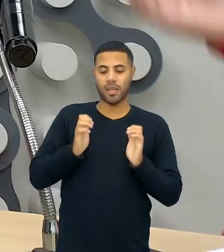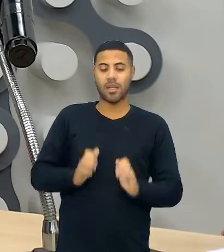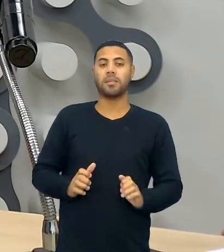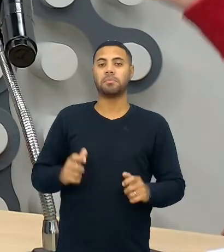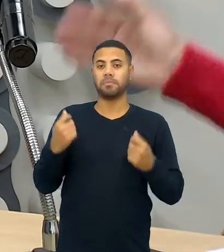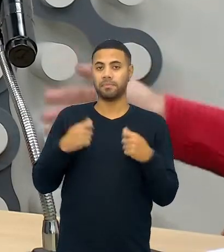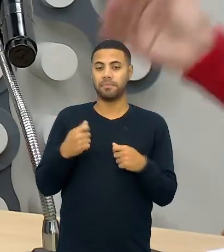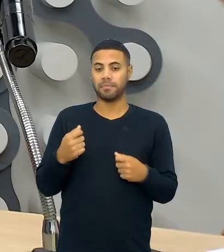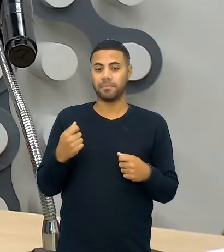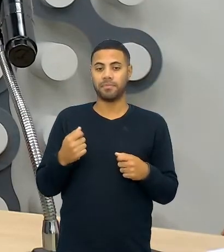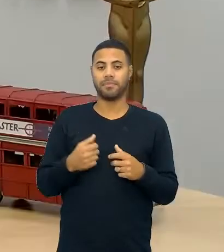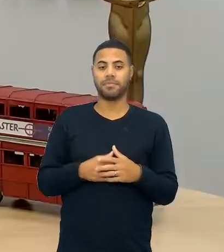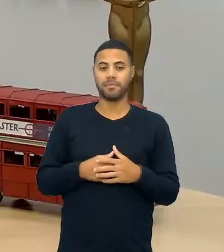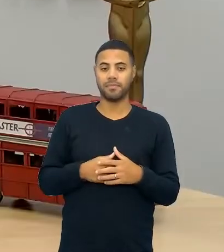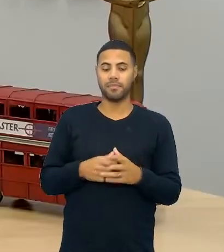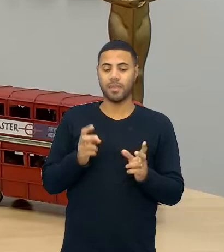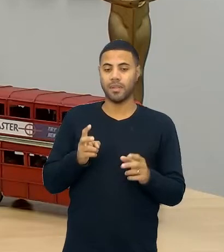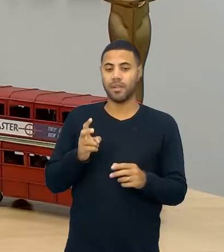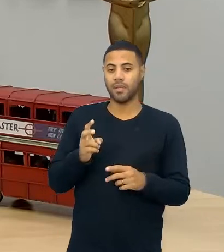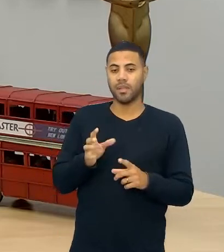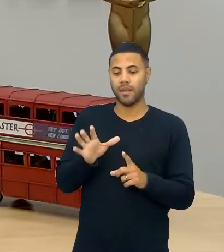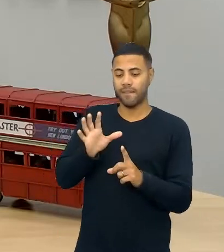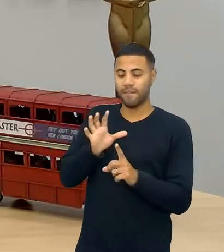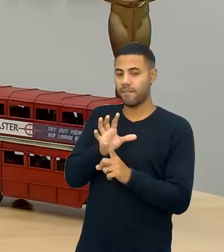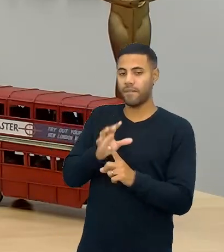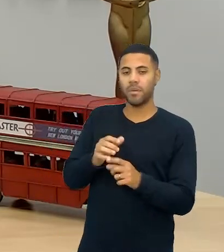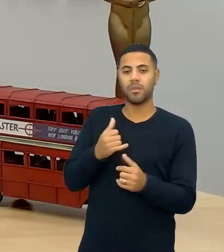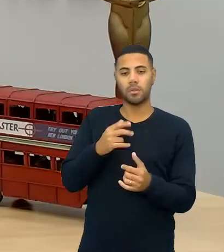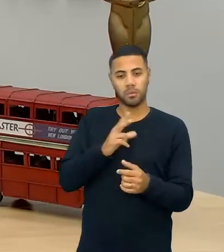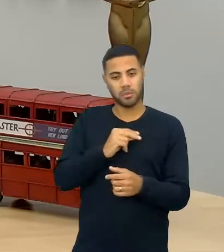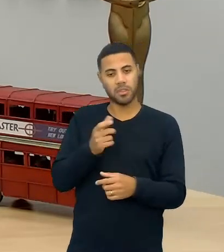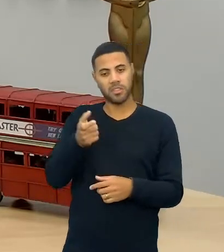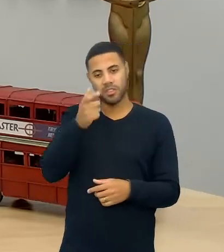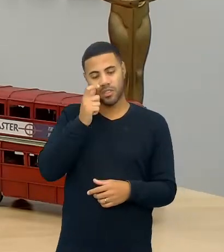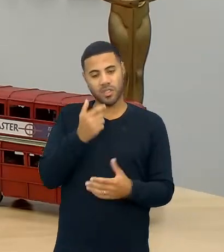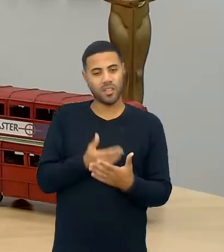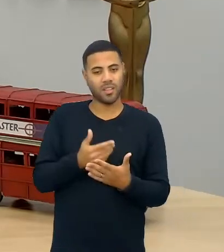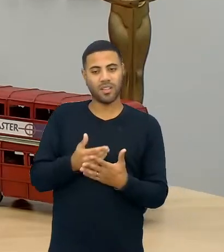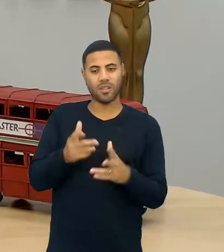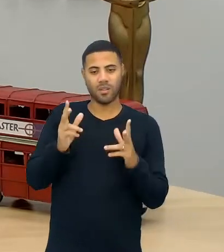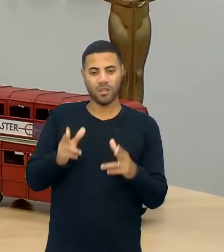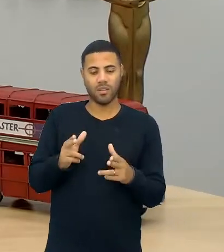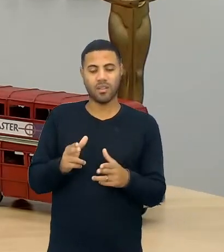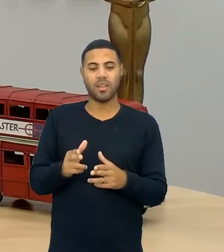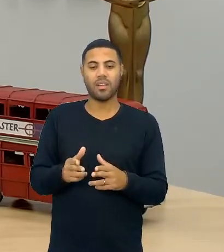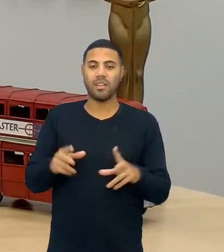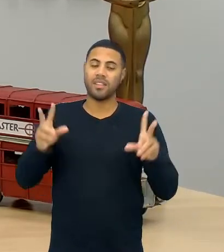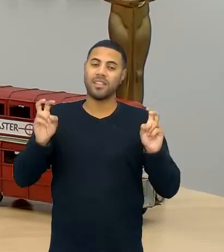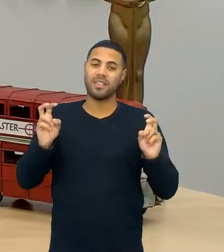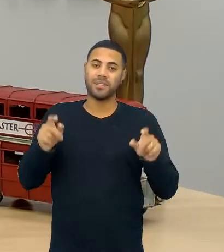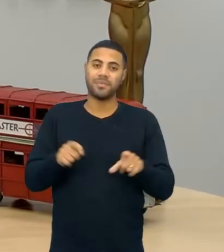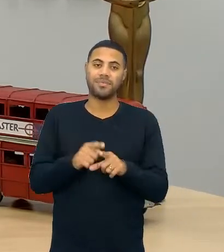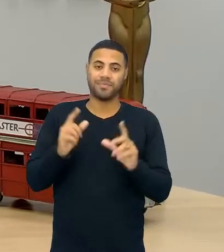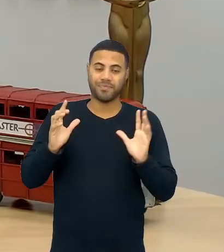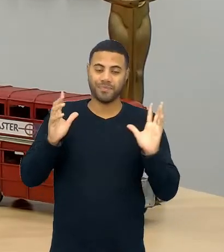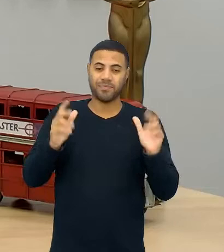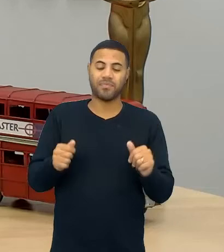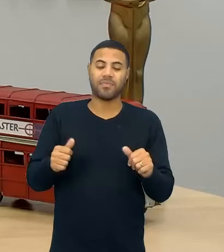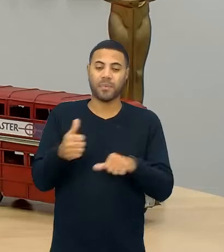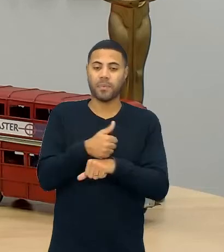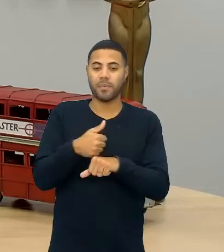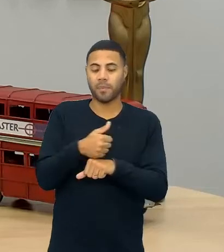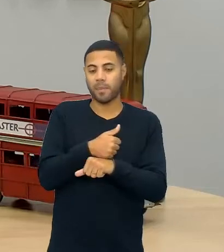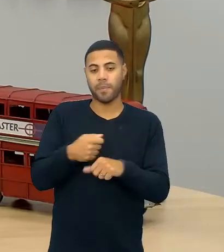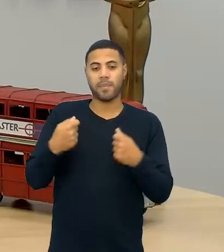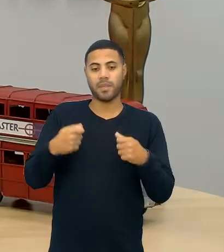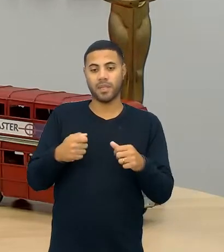uma ética, exatamente. Parece que você assistiu a aula com o professor Tony, nós falamos dessa mesma questão, né? Todas essas profissões, elas